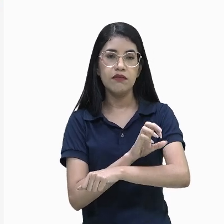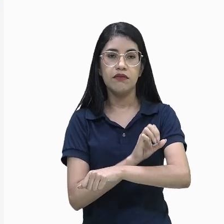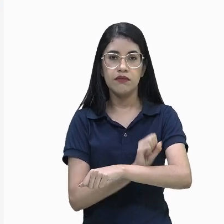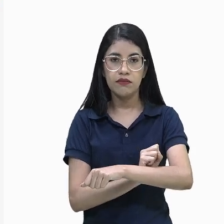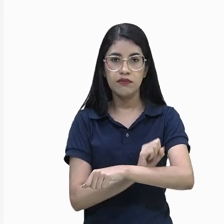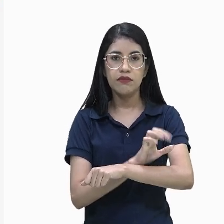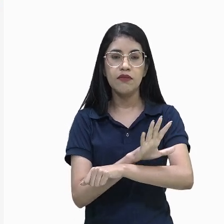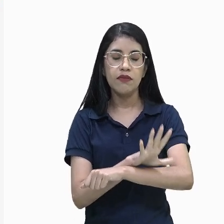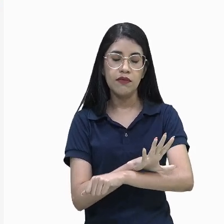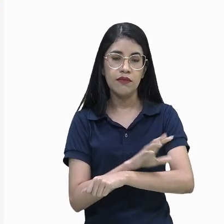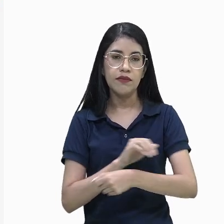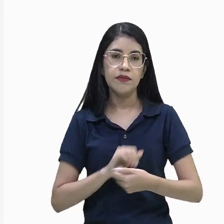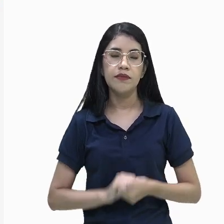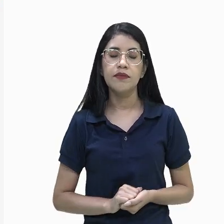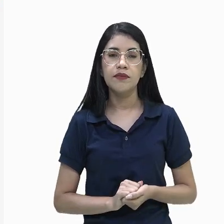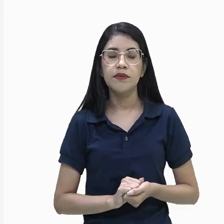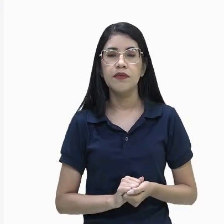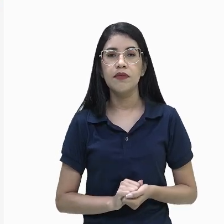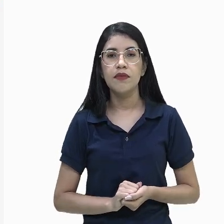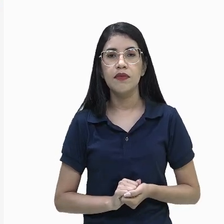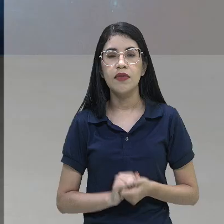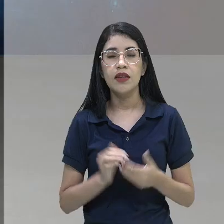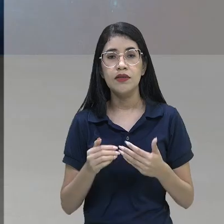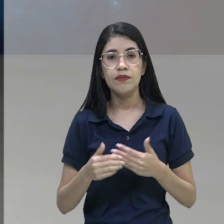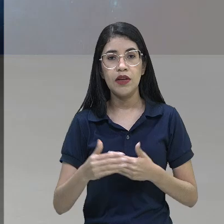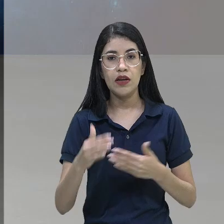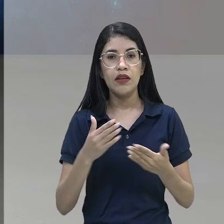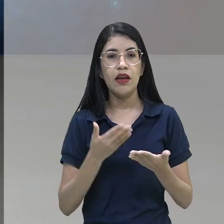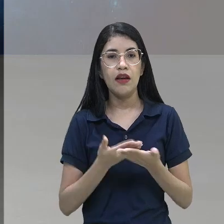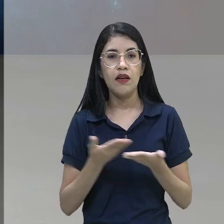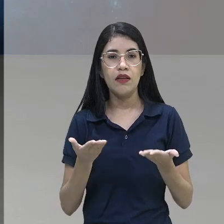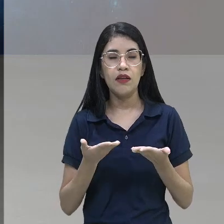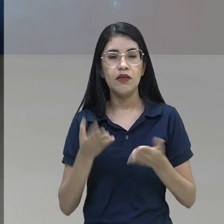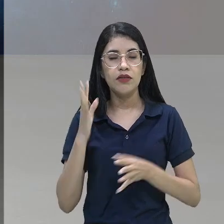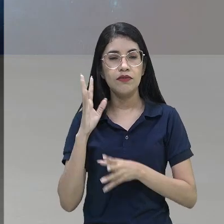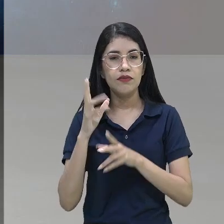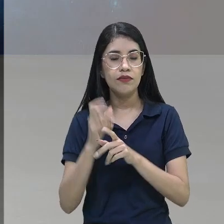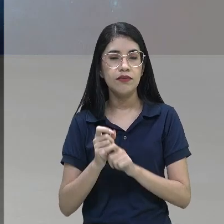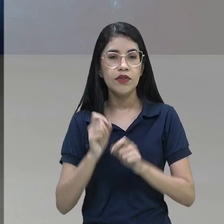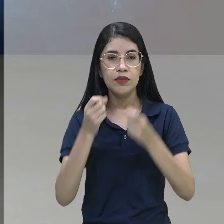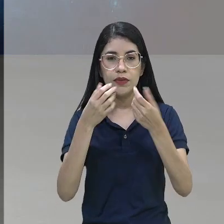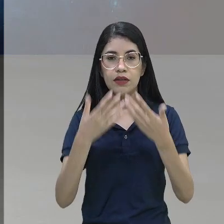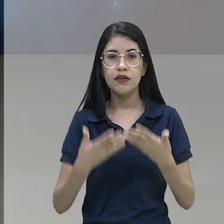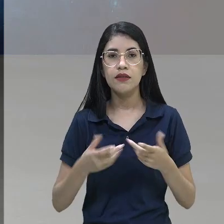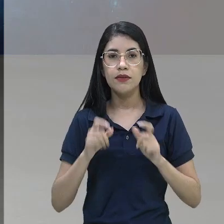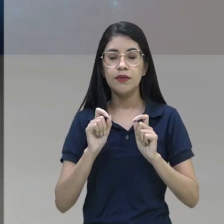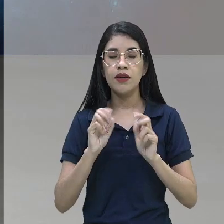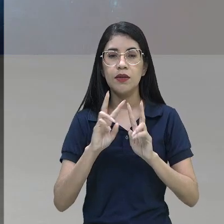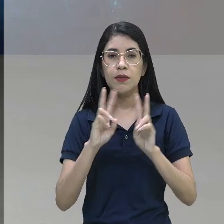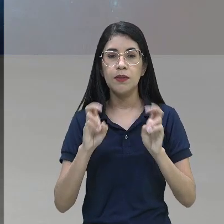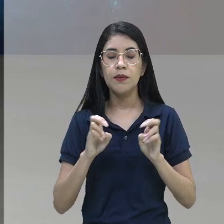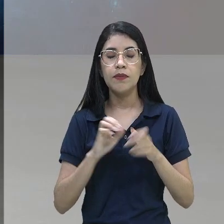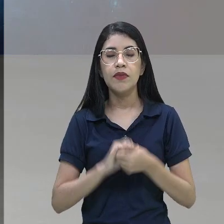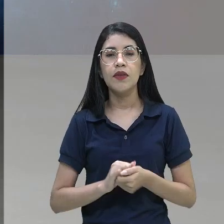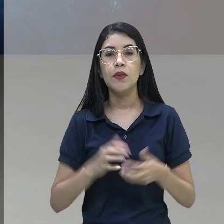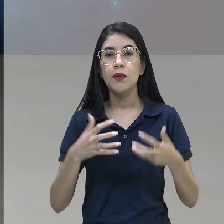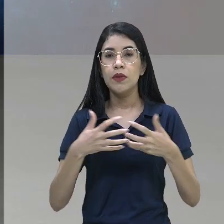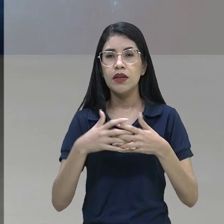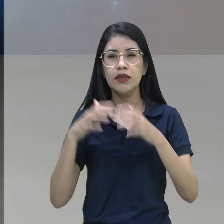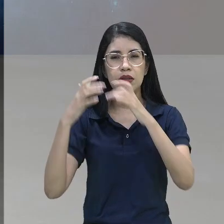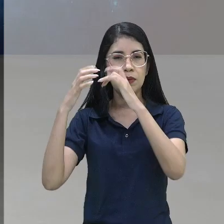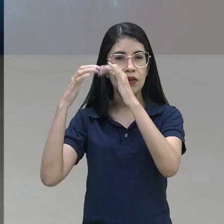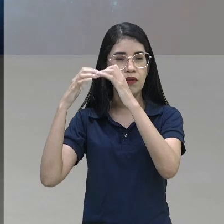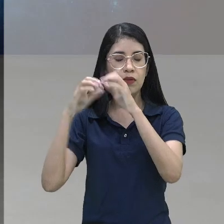relaxado, ok? E nós vamos continuar aqui na nossa revisão falando um pouco sobre o tecido nervoso, como é que o